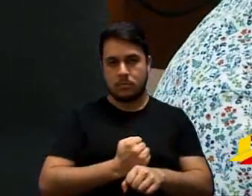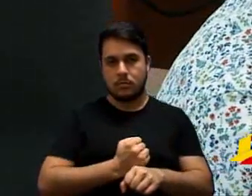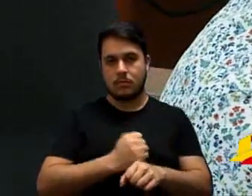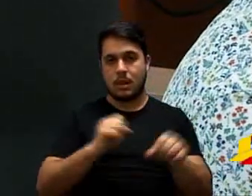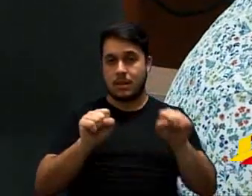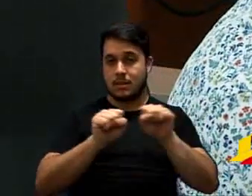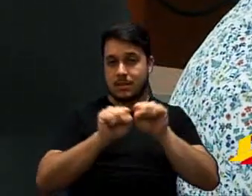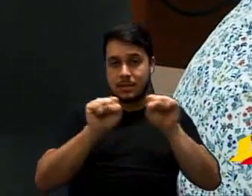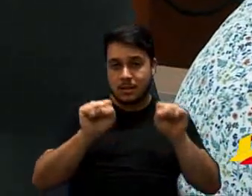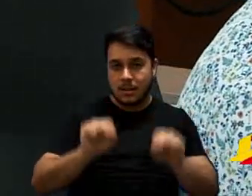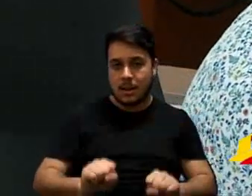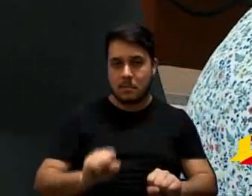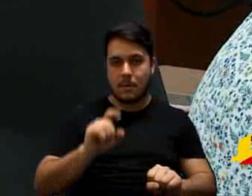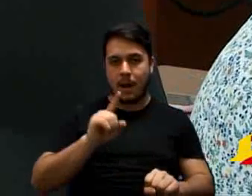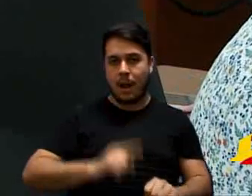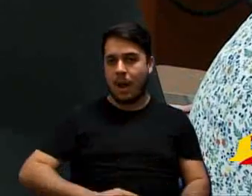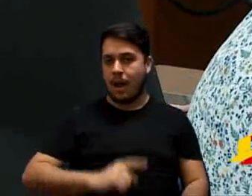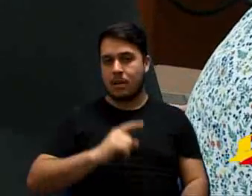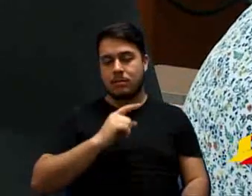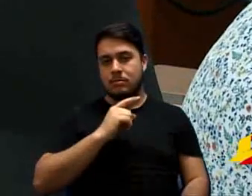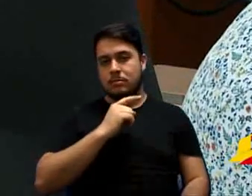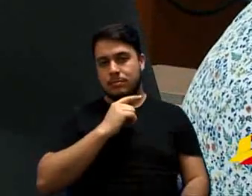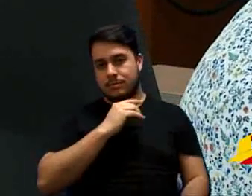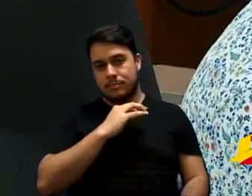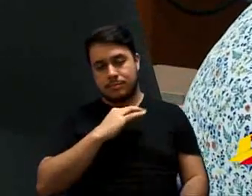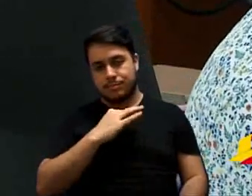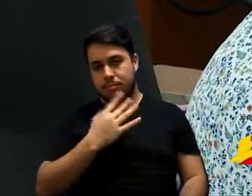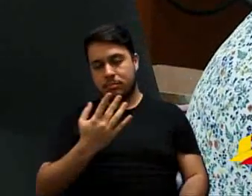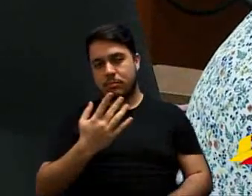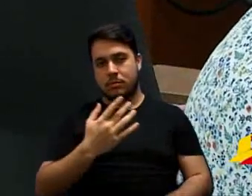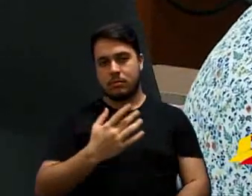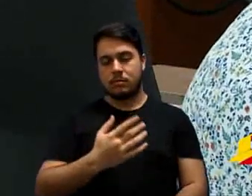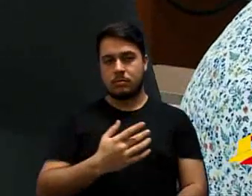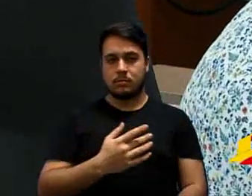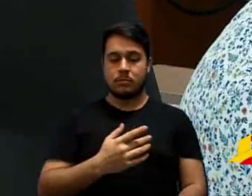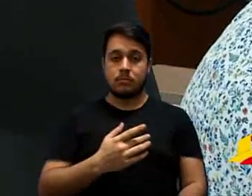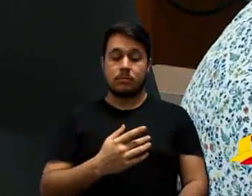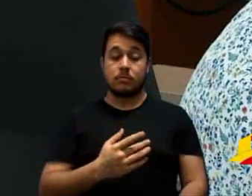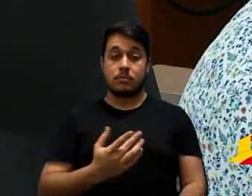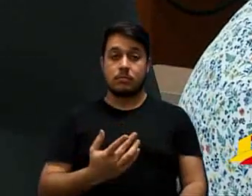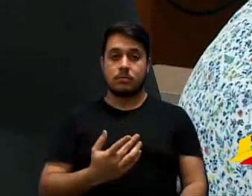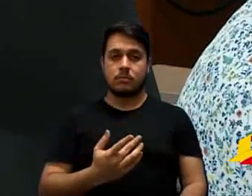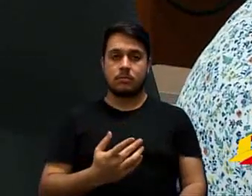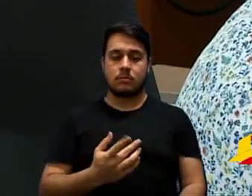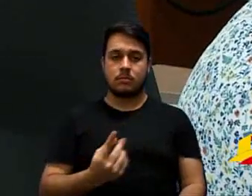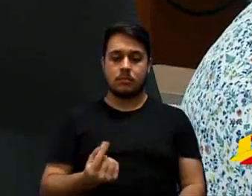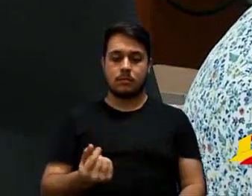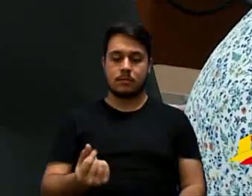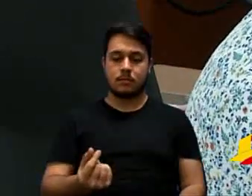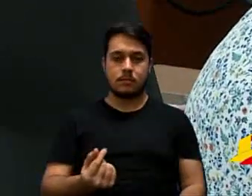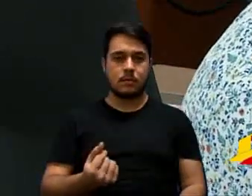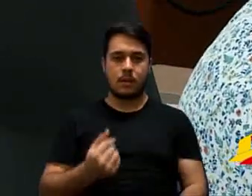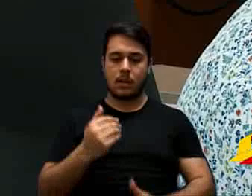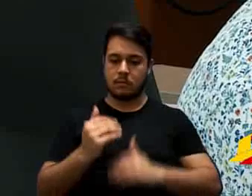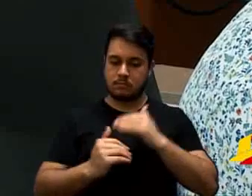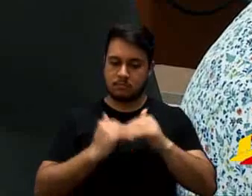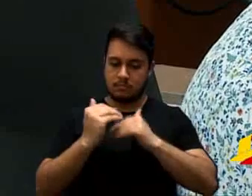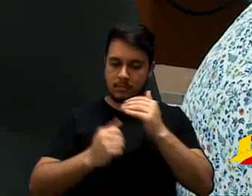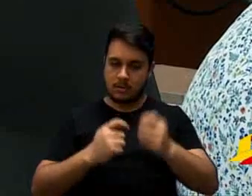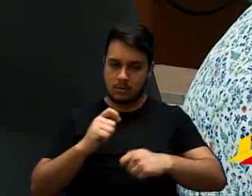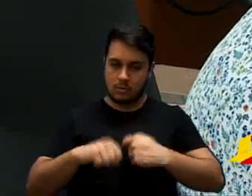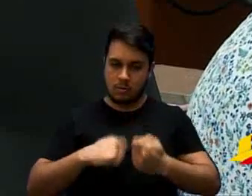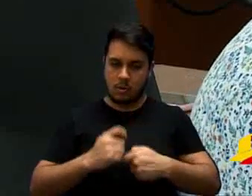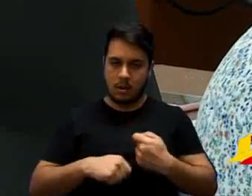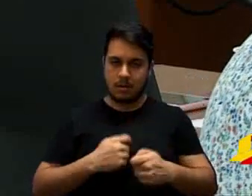né o brazil stars organizado nessa questão e assistência especializada à questão é greve e é econômica e à economia